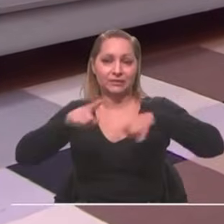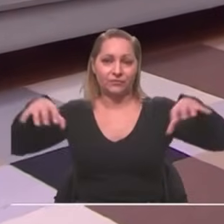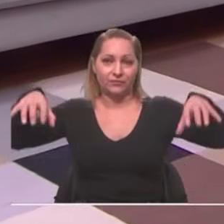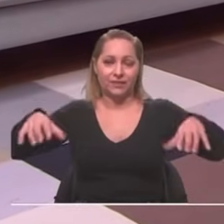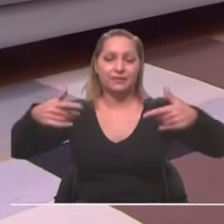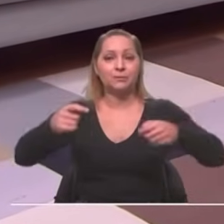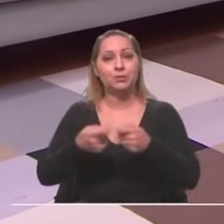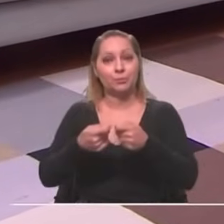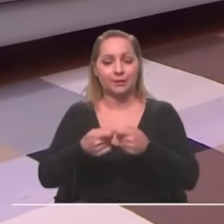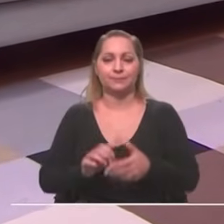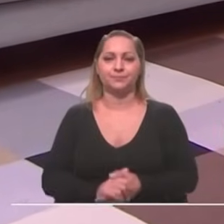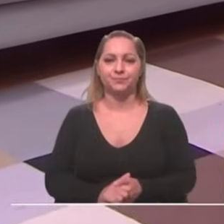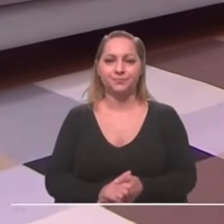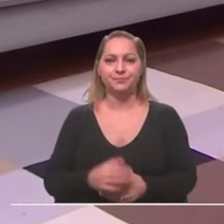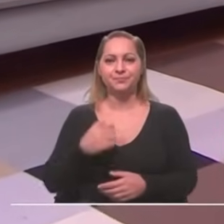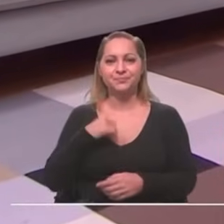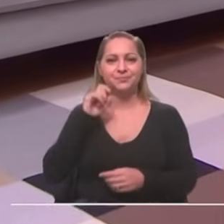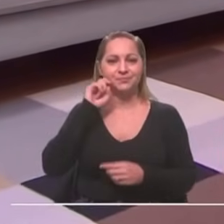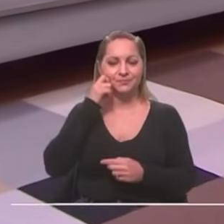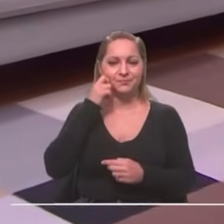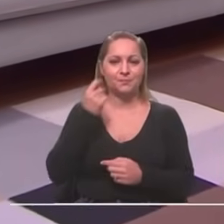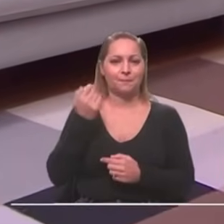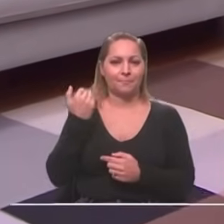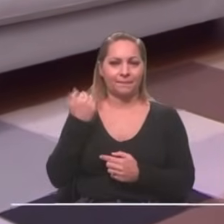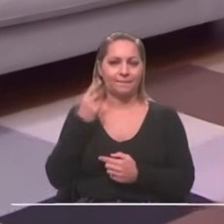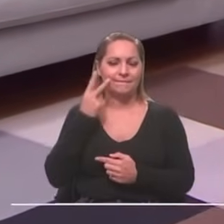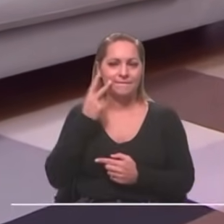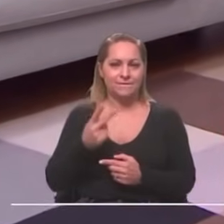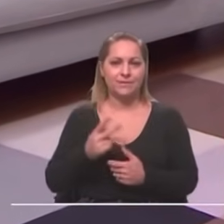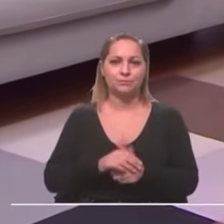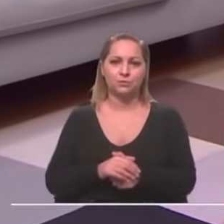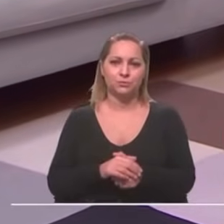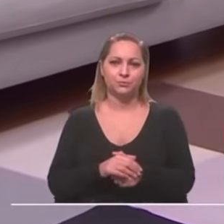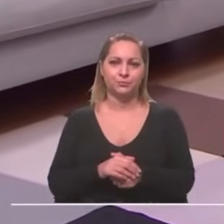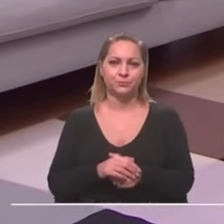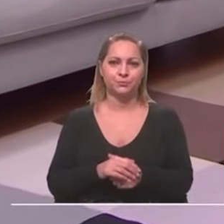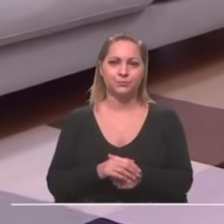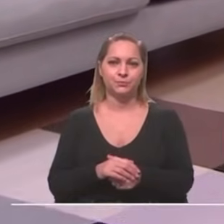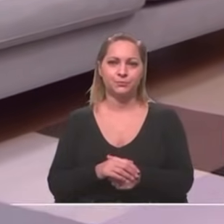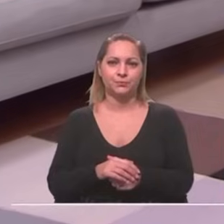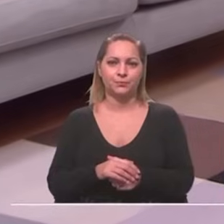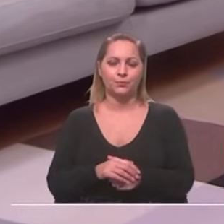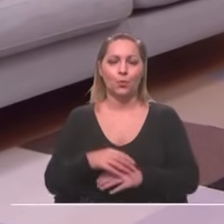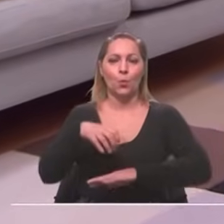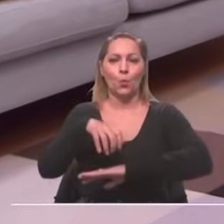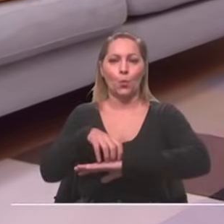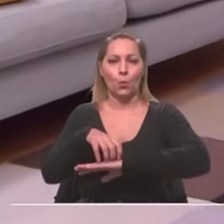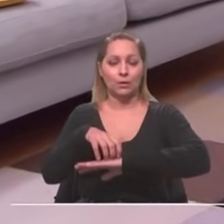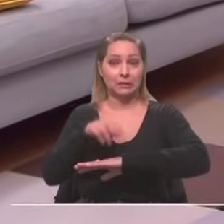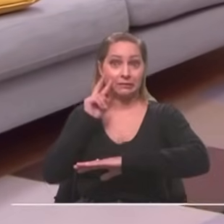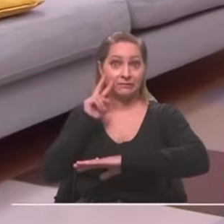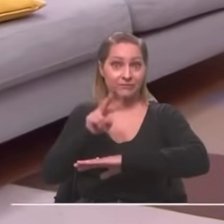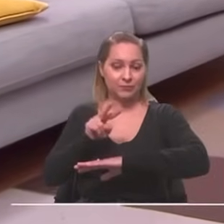E como é que tem esta curiosidade? Há pouco conseguimos espreitar ali um bocadinho dentro o quartel, que não é muito comum, não